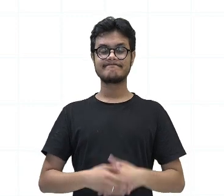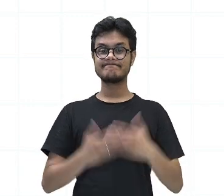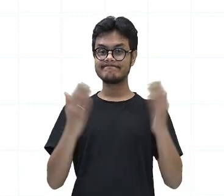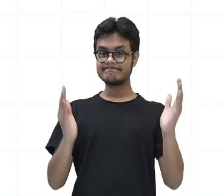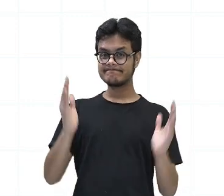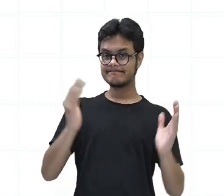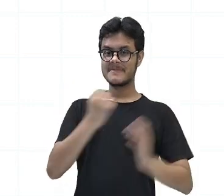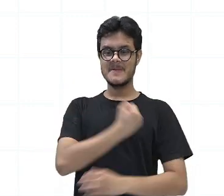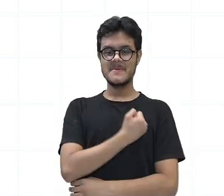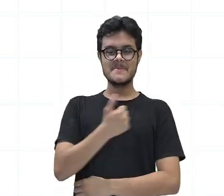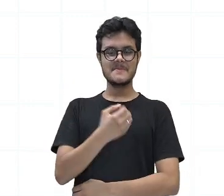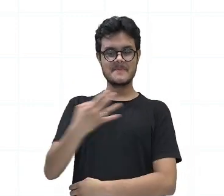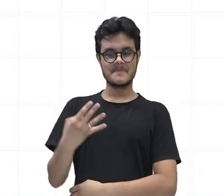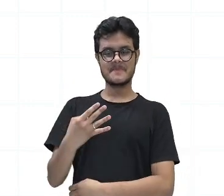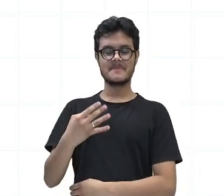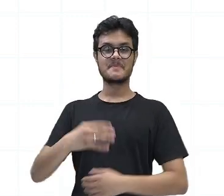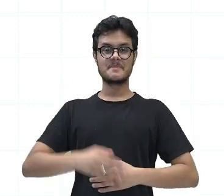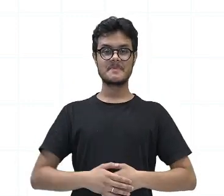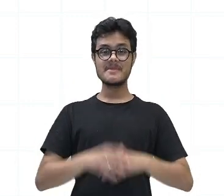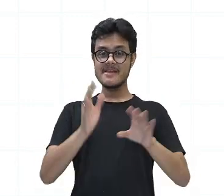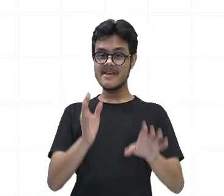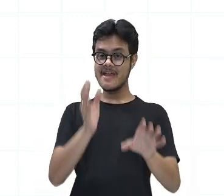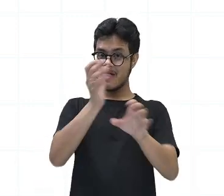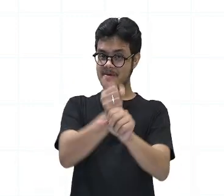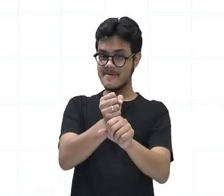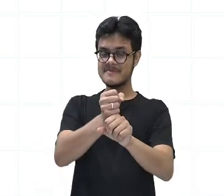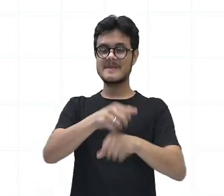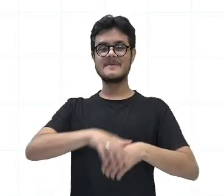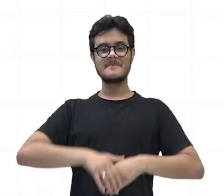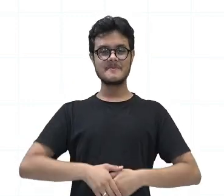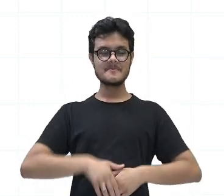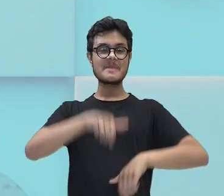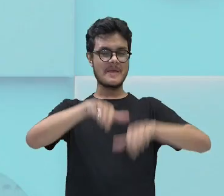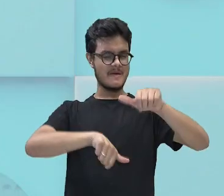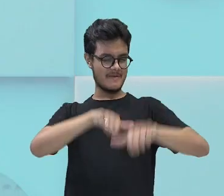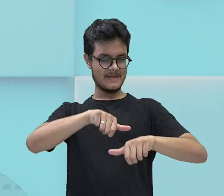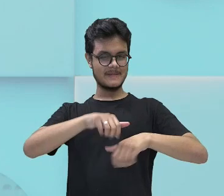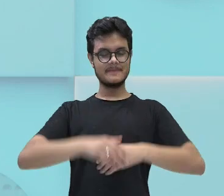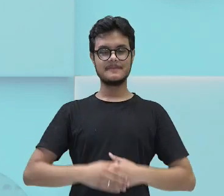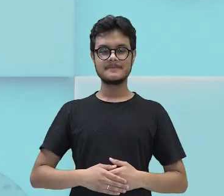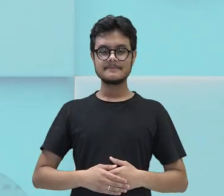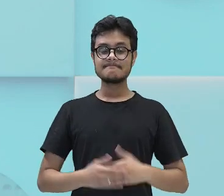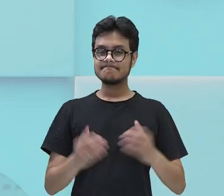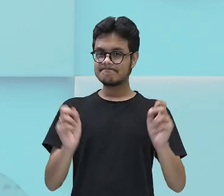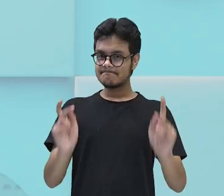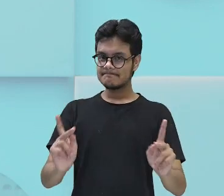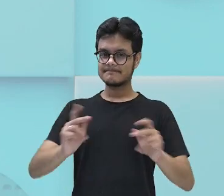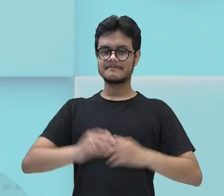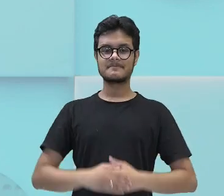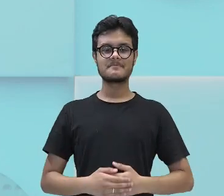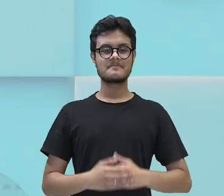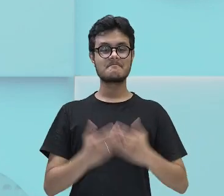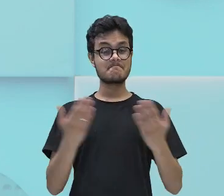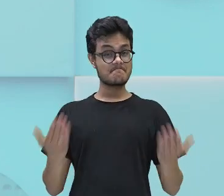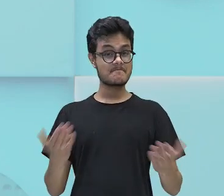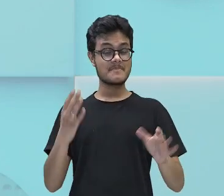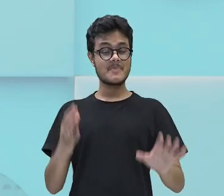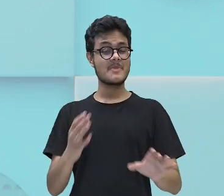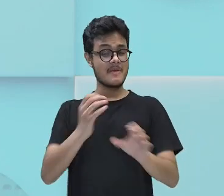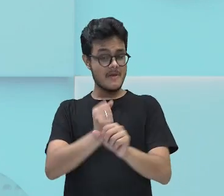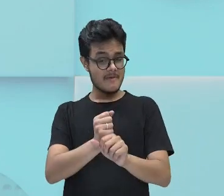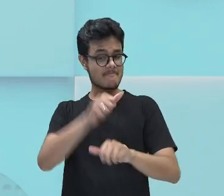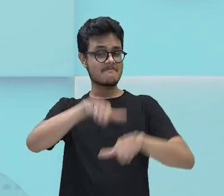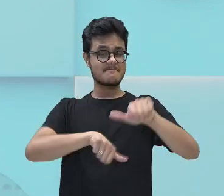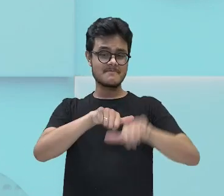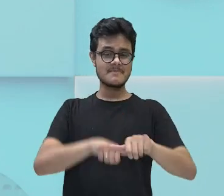aula 14 é revisão e avaliação, certo? Então, na nossa revisão e